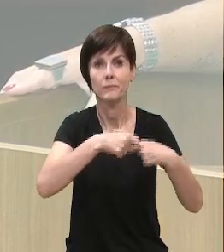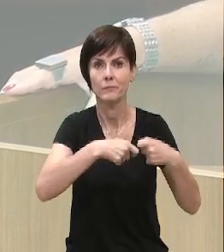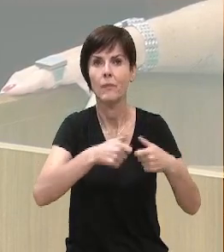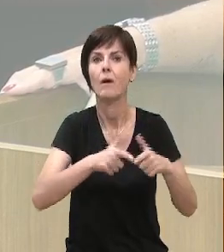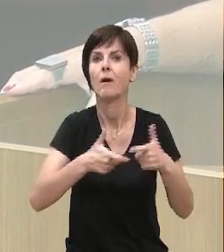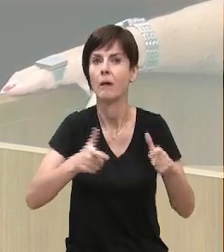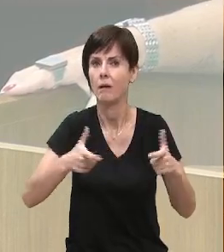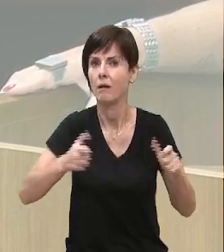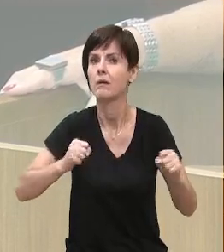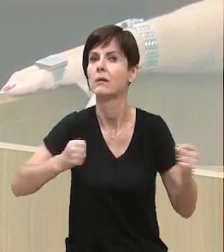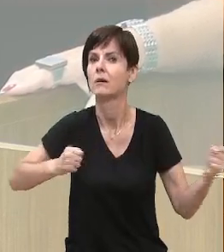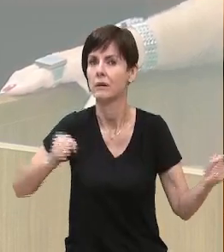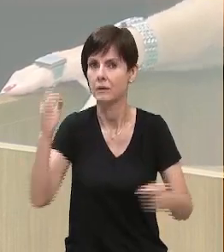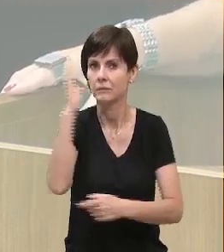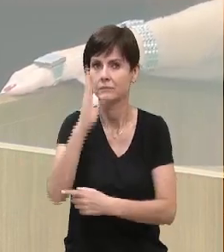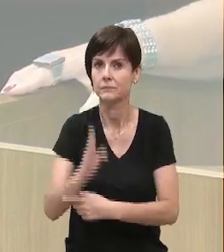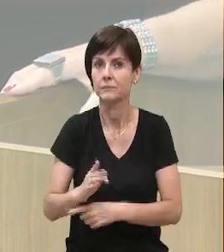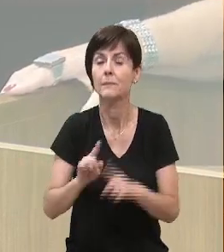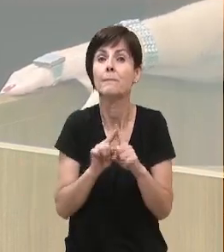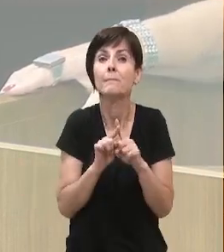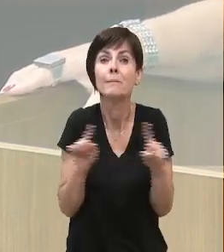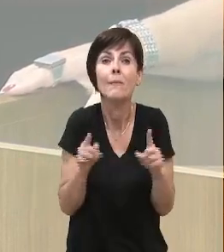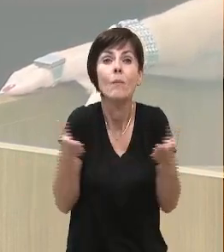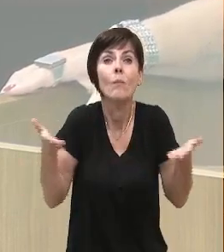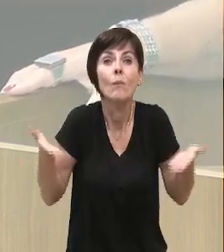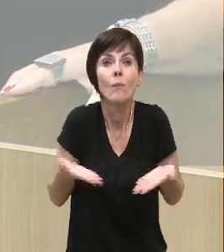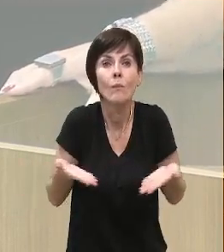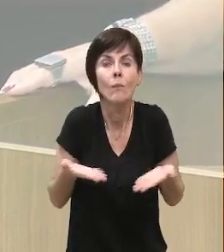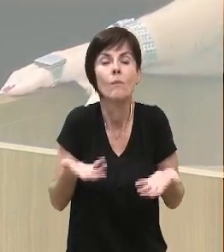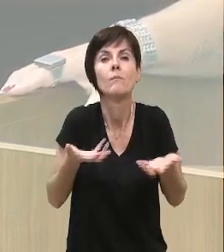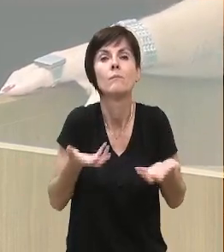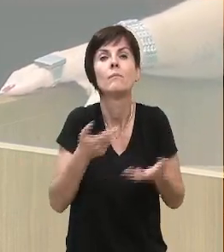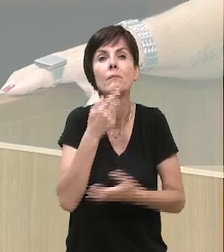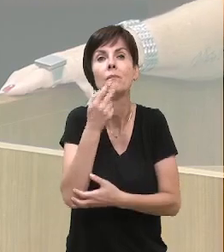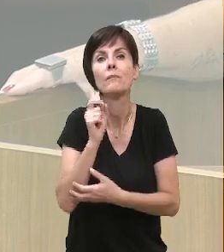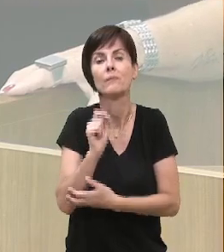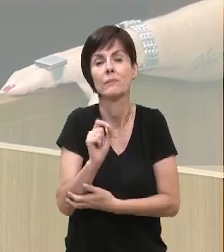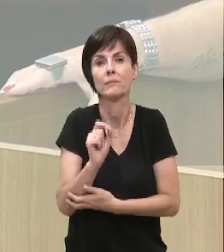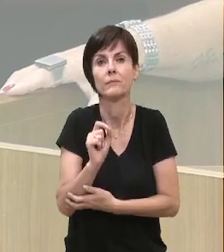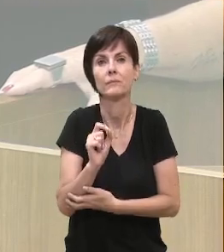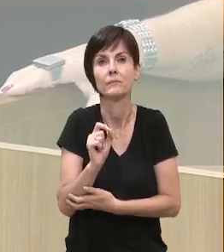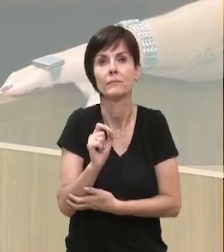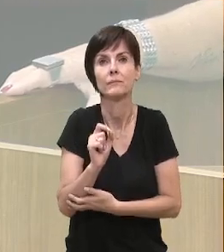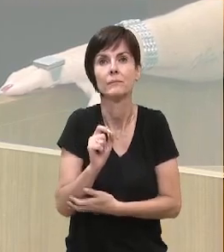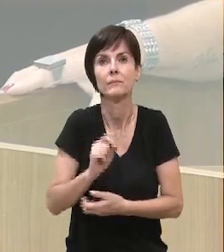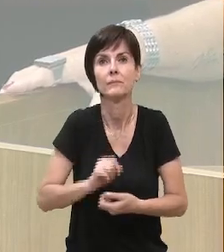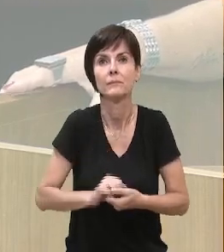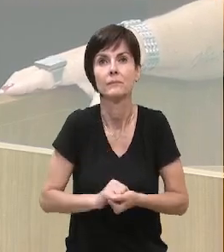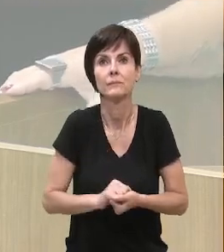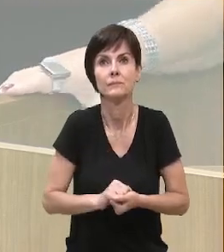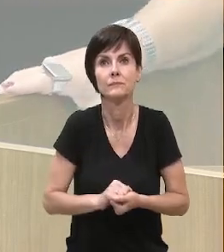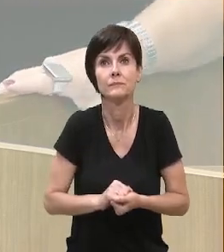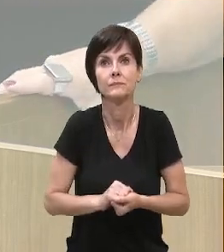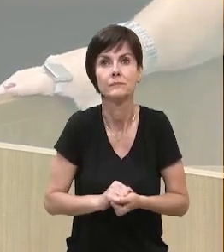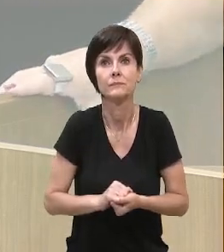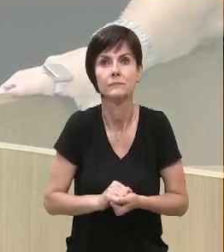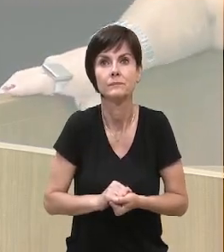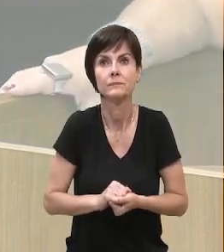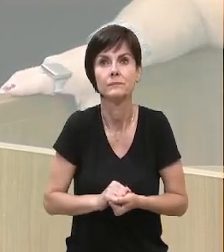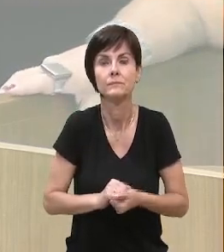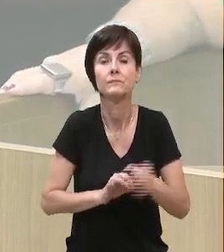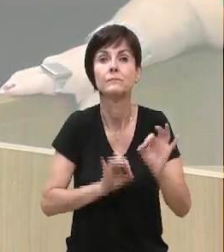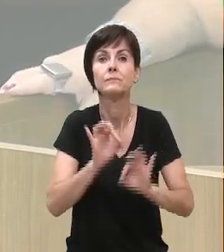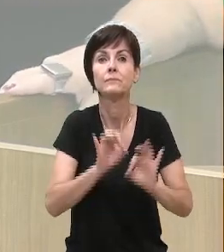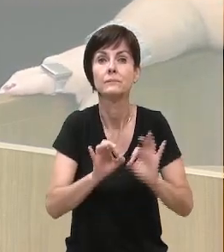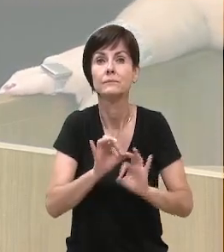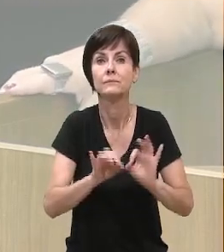grande hoje no Brasil. Mas hoje eu queria falar... Está bem tumultuadinho, né? Queria falar de um projeto